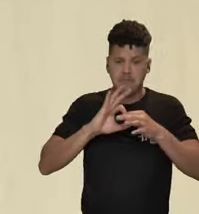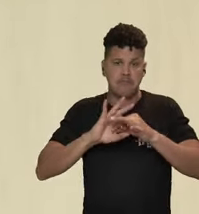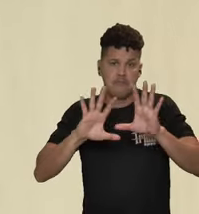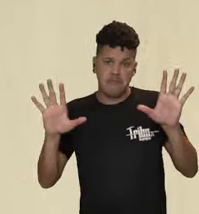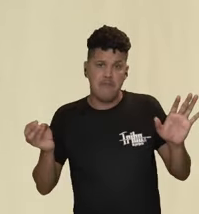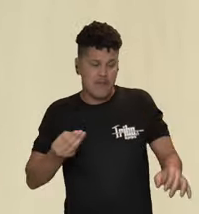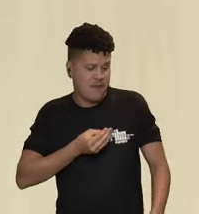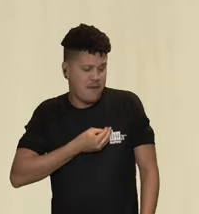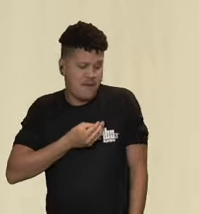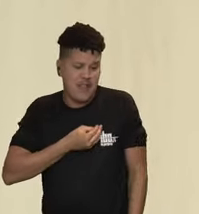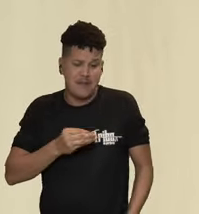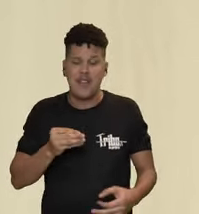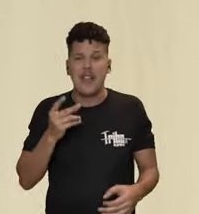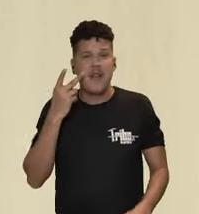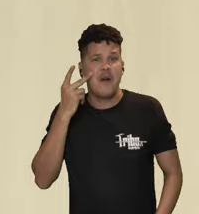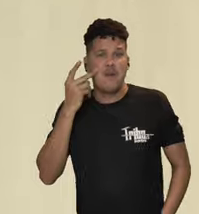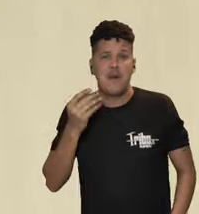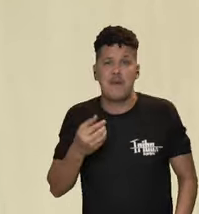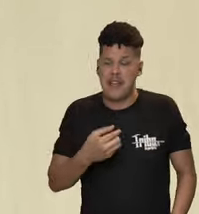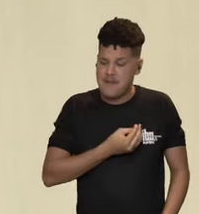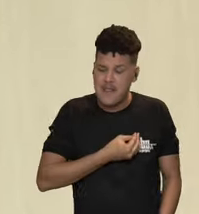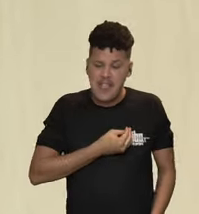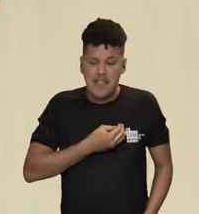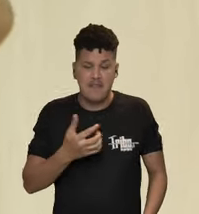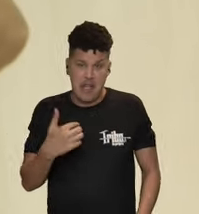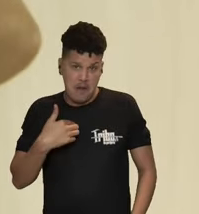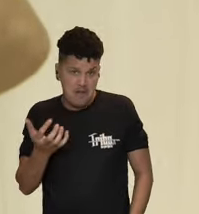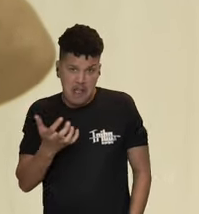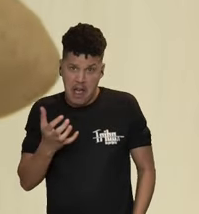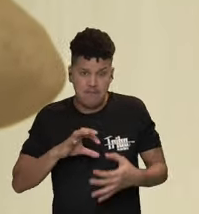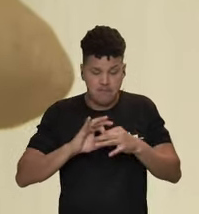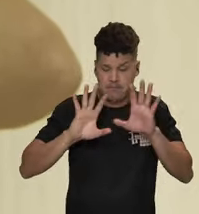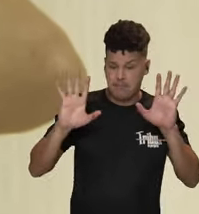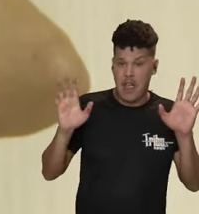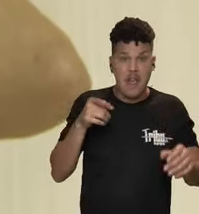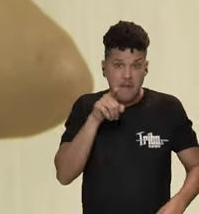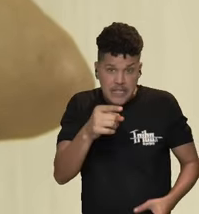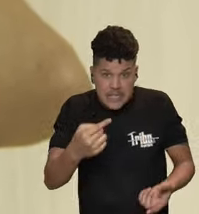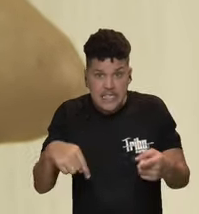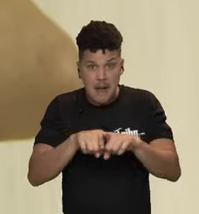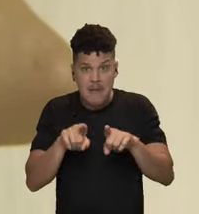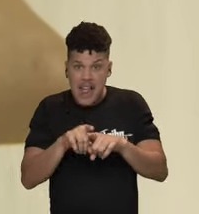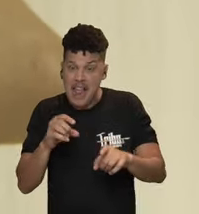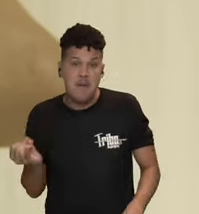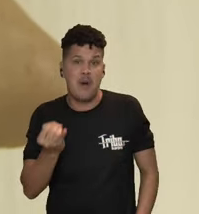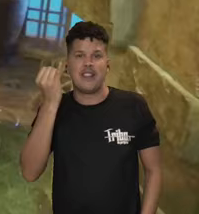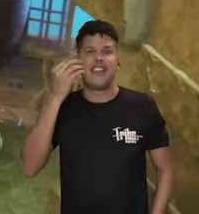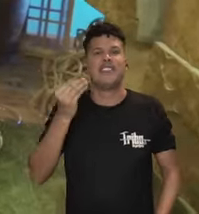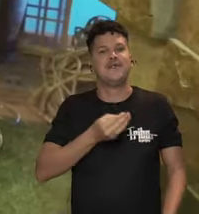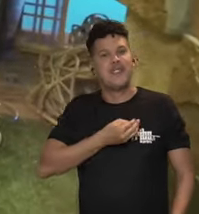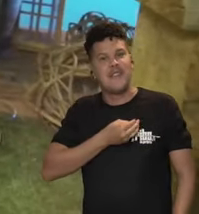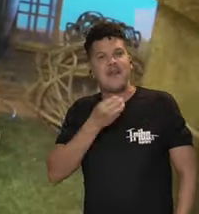quiser, vivo comum. Eu vivo como eu quis, então viva comum. O importante é viver